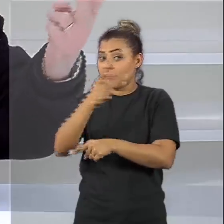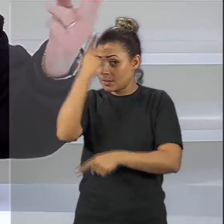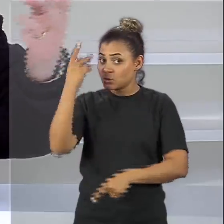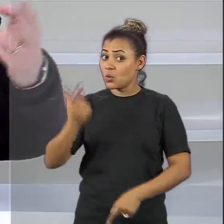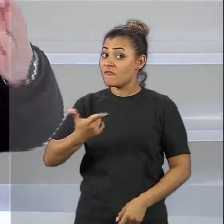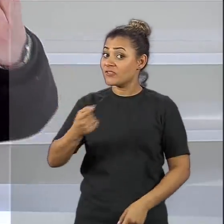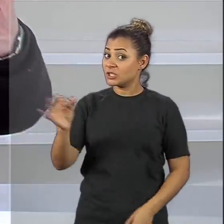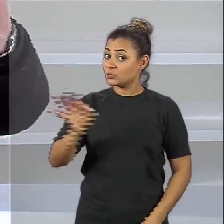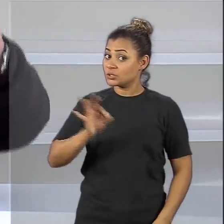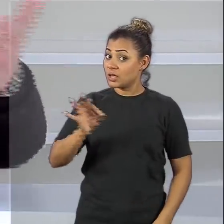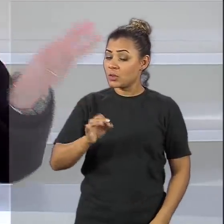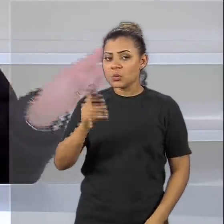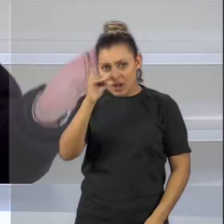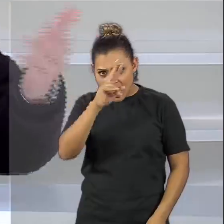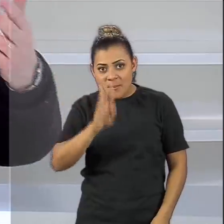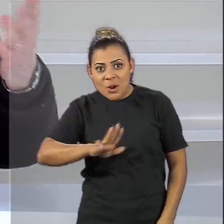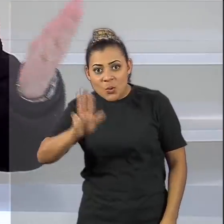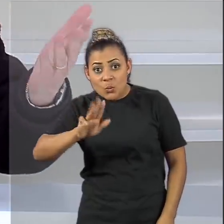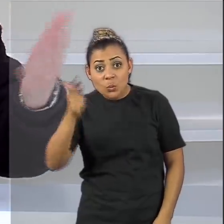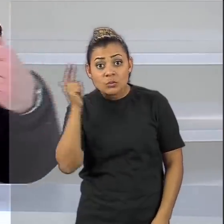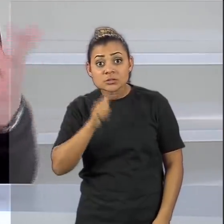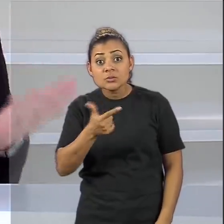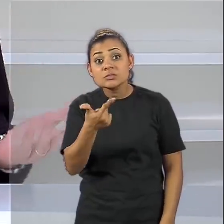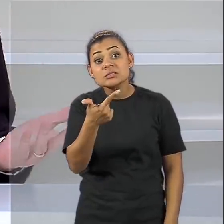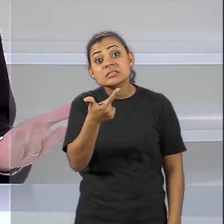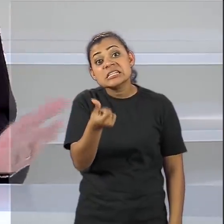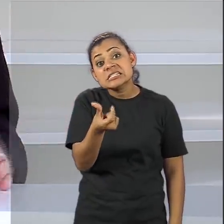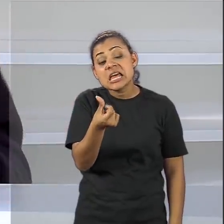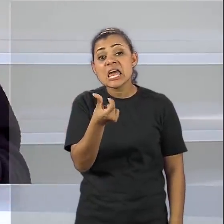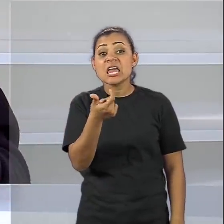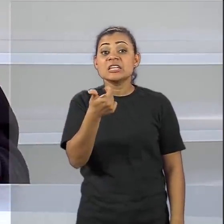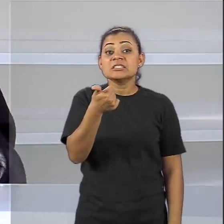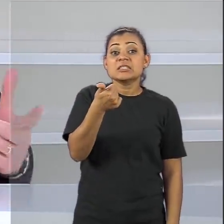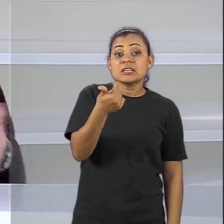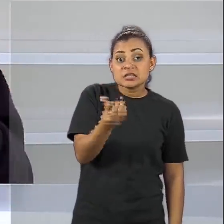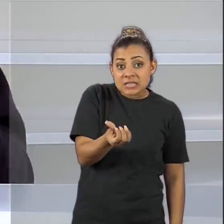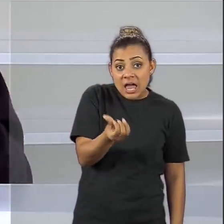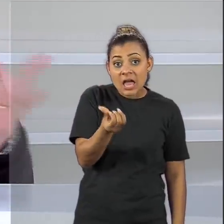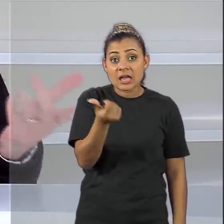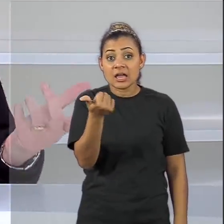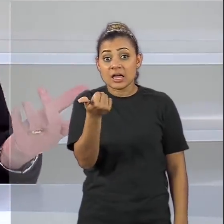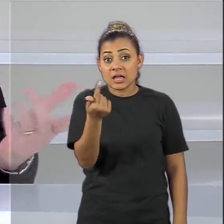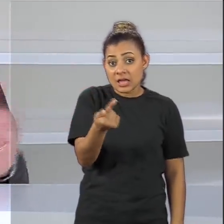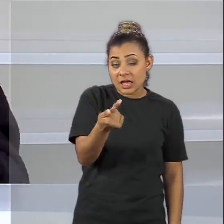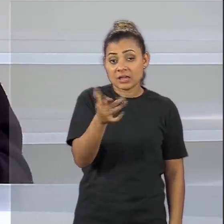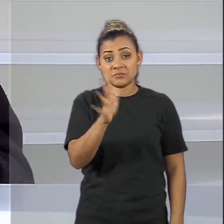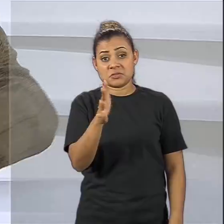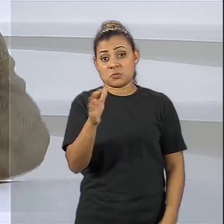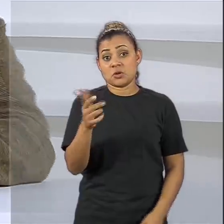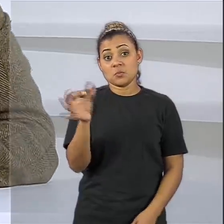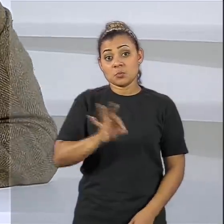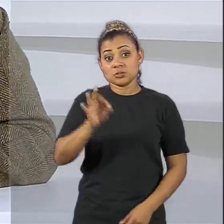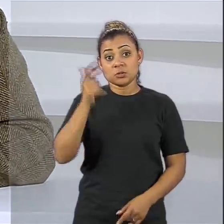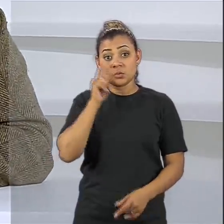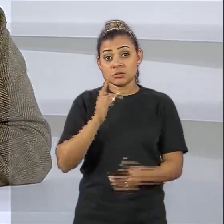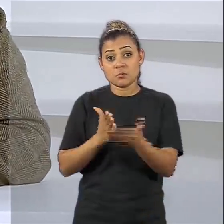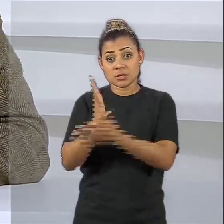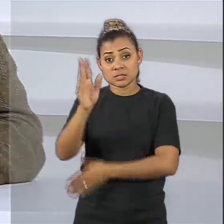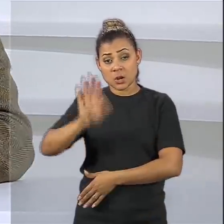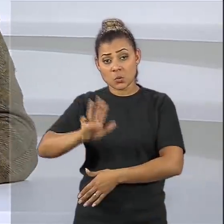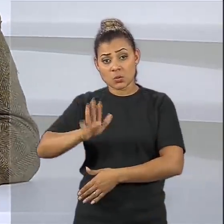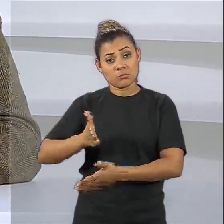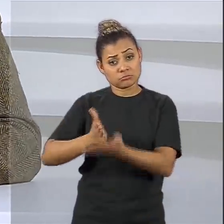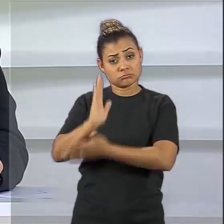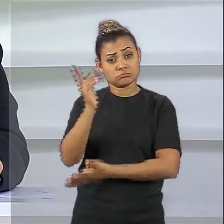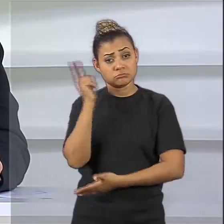foi para o segundo turno em 89 com 16, 17. Isso, né? Por quê? Dado os votos nulos e as abstenções,